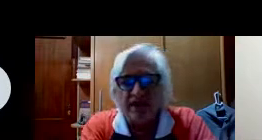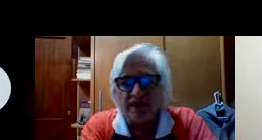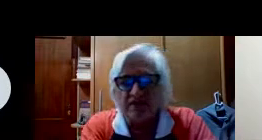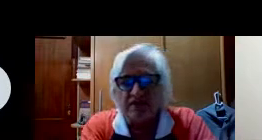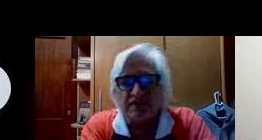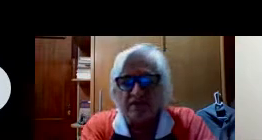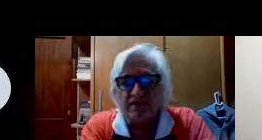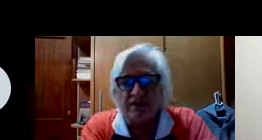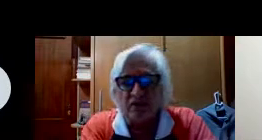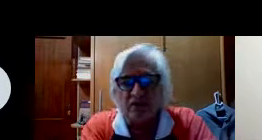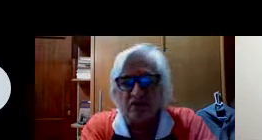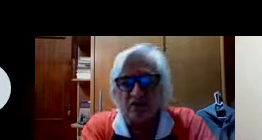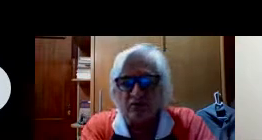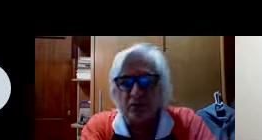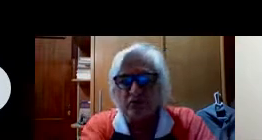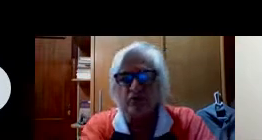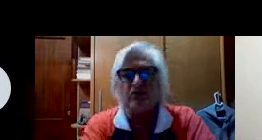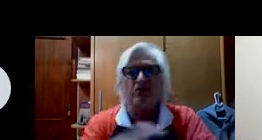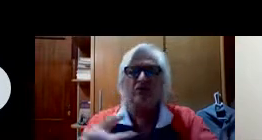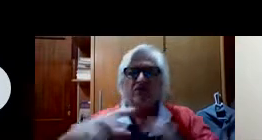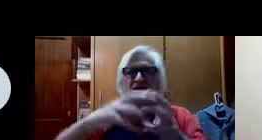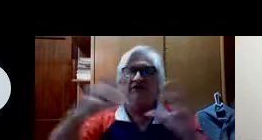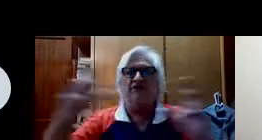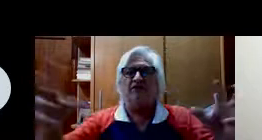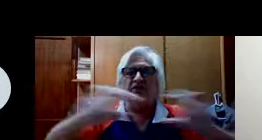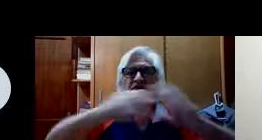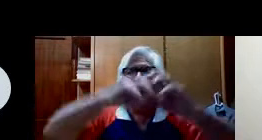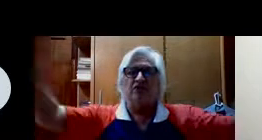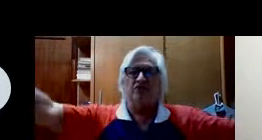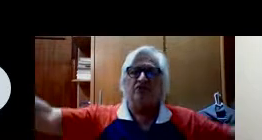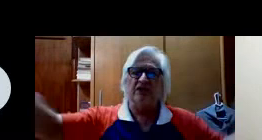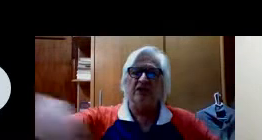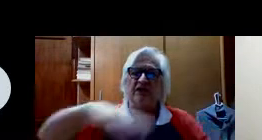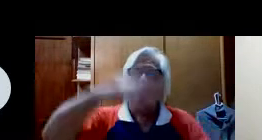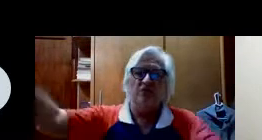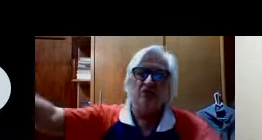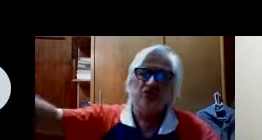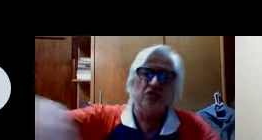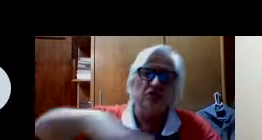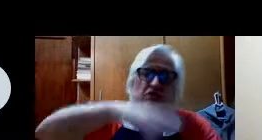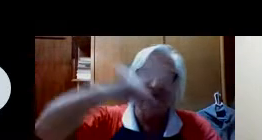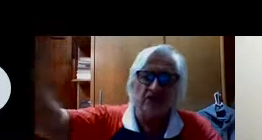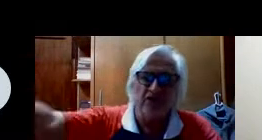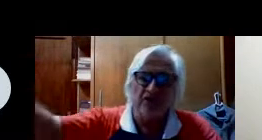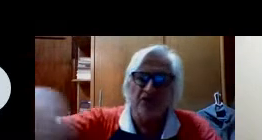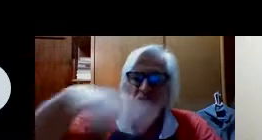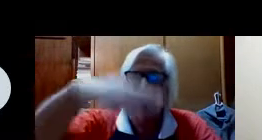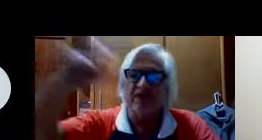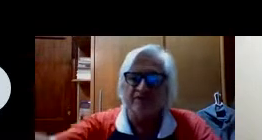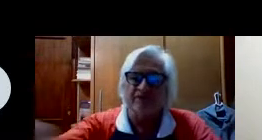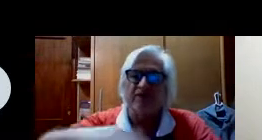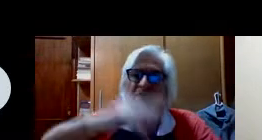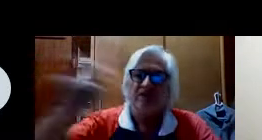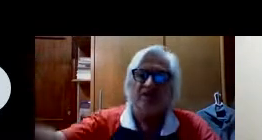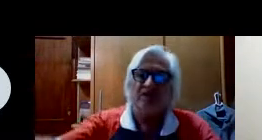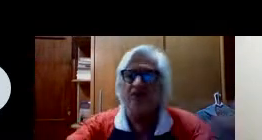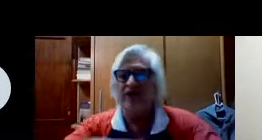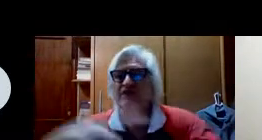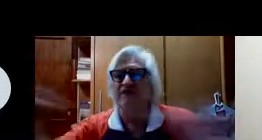Então, os metais são bons condutores porque em volta do nêutron os elétrons estão meio soltos, estão meio dando